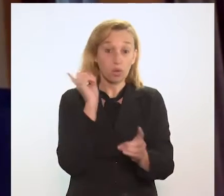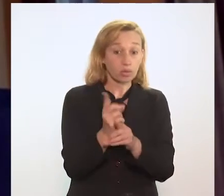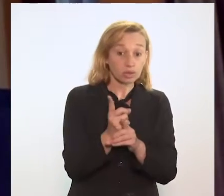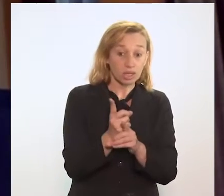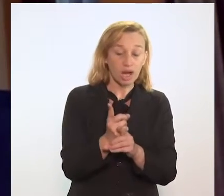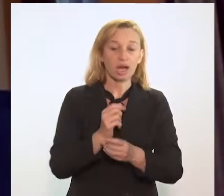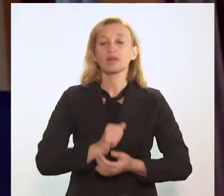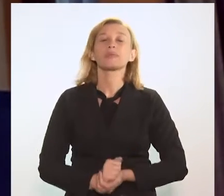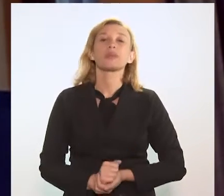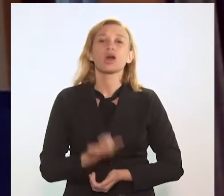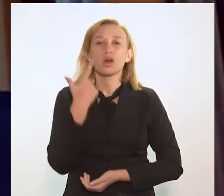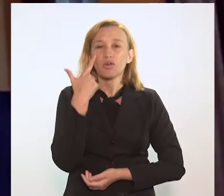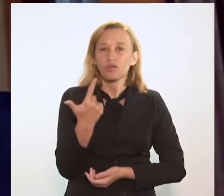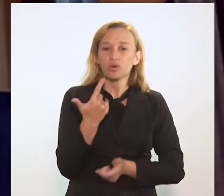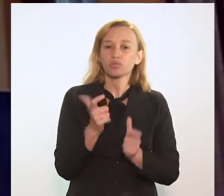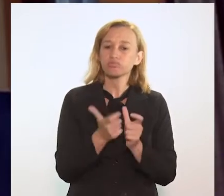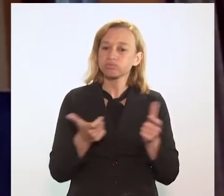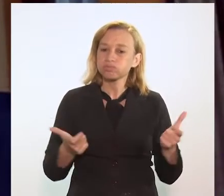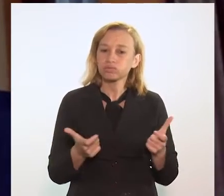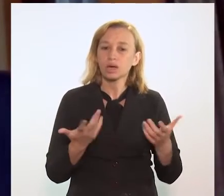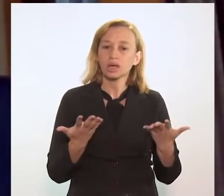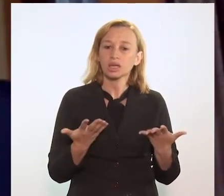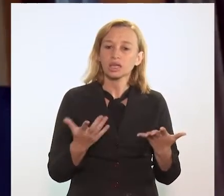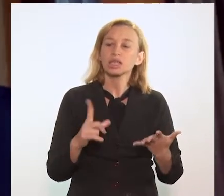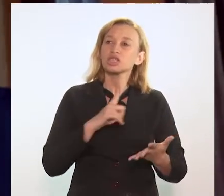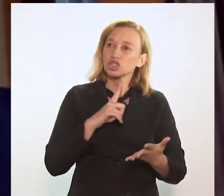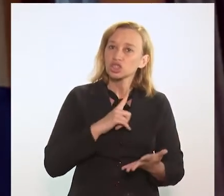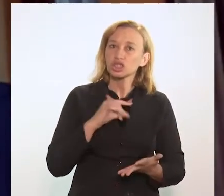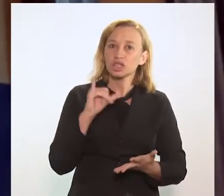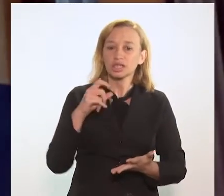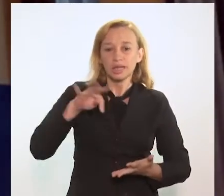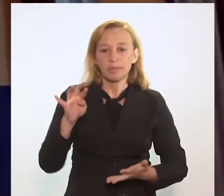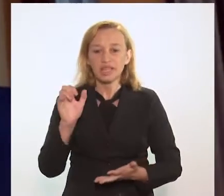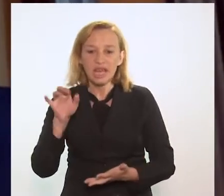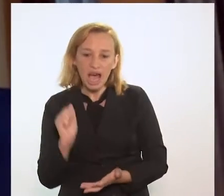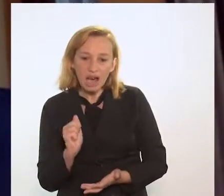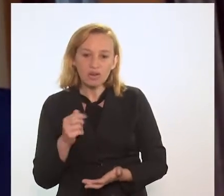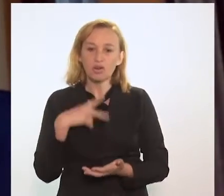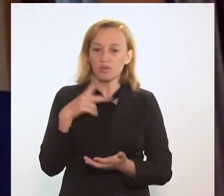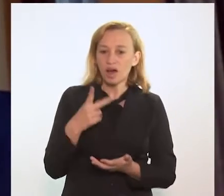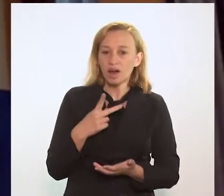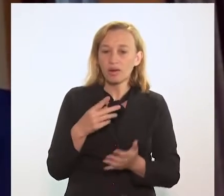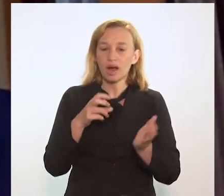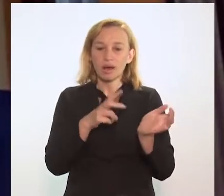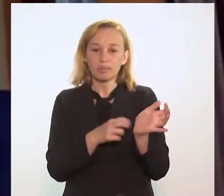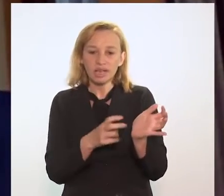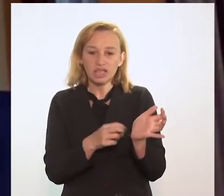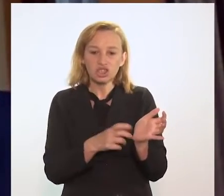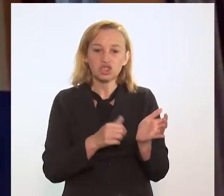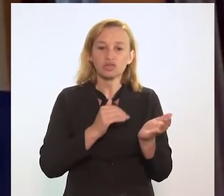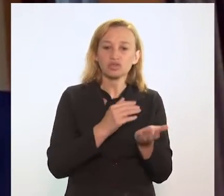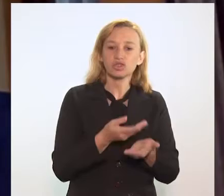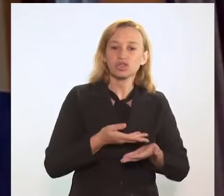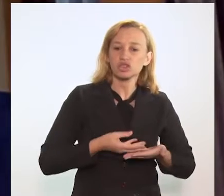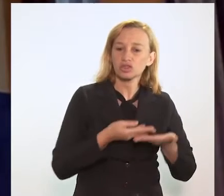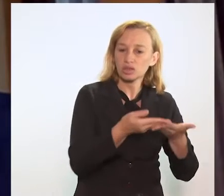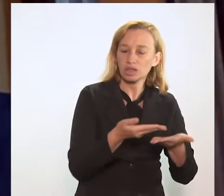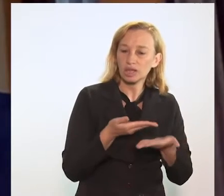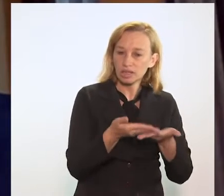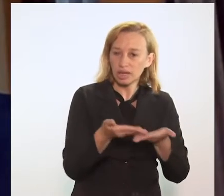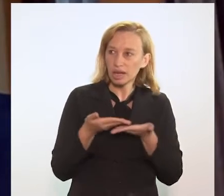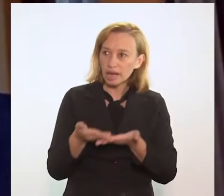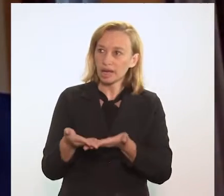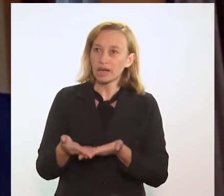muito fácil. O que a gente viu, né, tinha os intermediários, né, que eu chamo, que são os aplicativos de entrega,